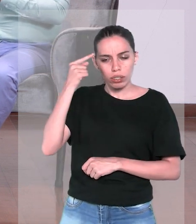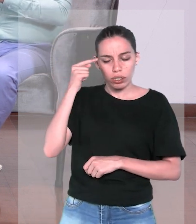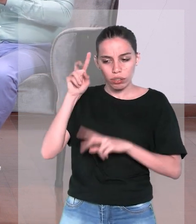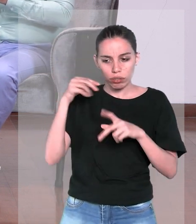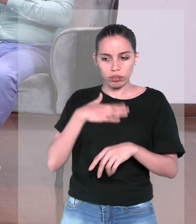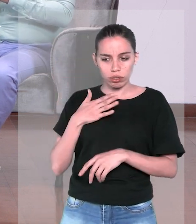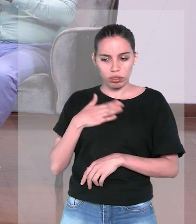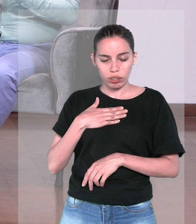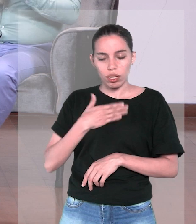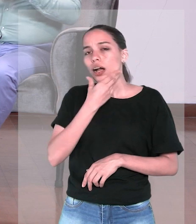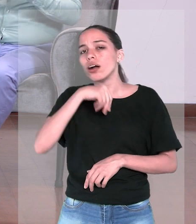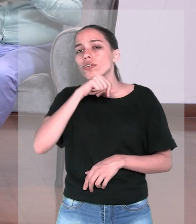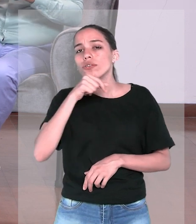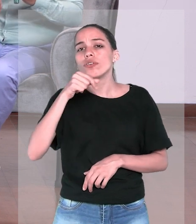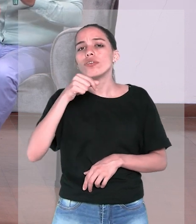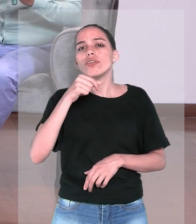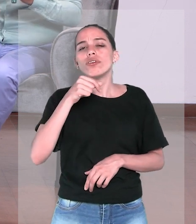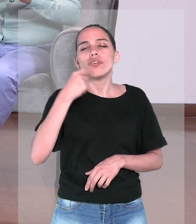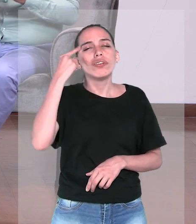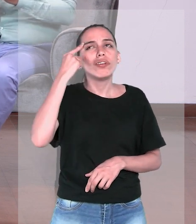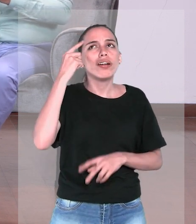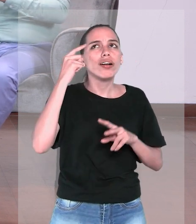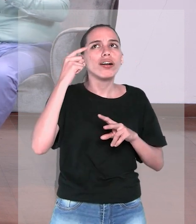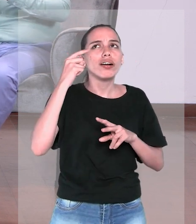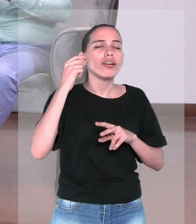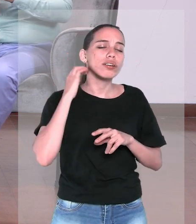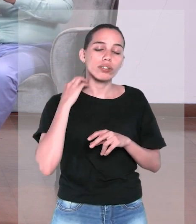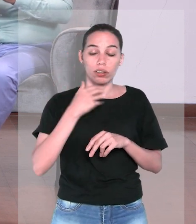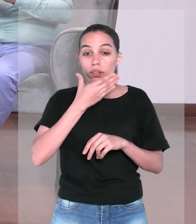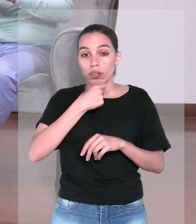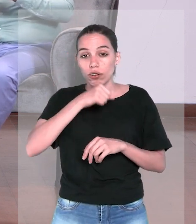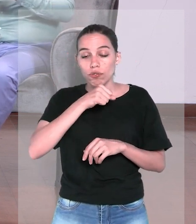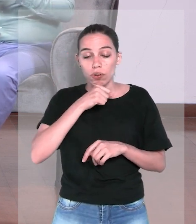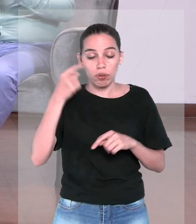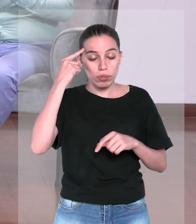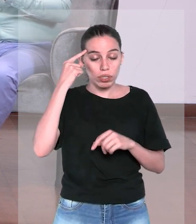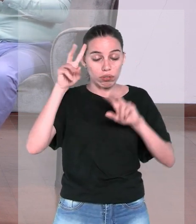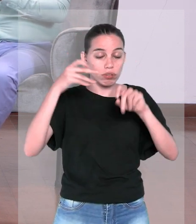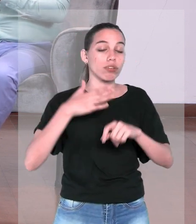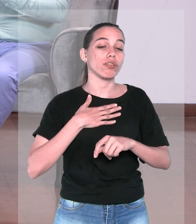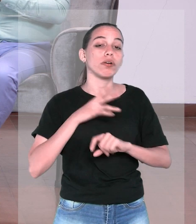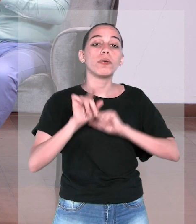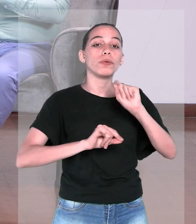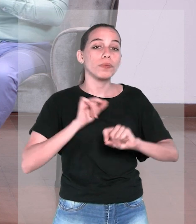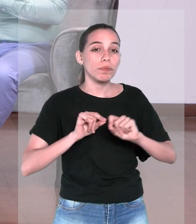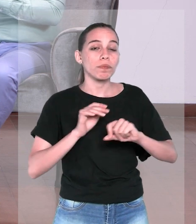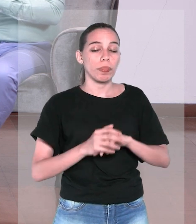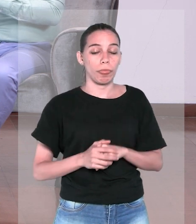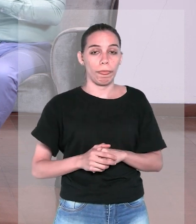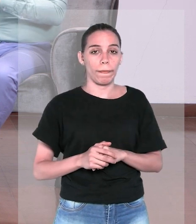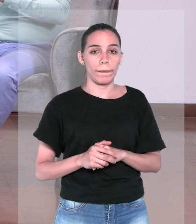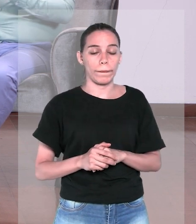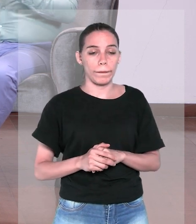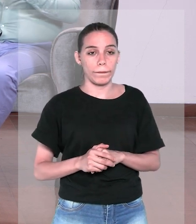uma violação. Quantas horas por dia dorme? Com quem você se relaciona? Então, esses elementos todos eu acho que vai ter que